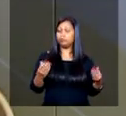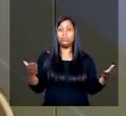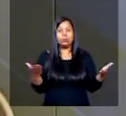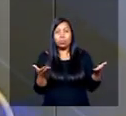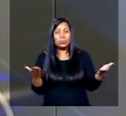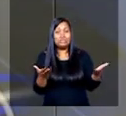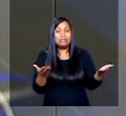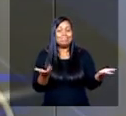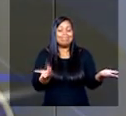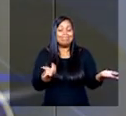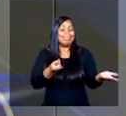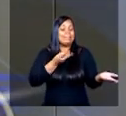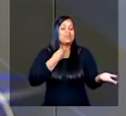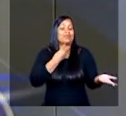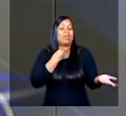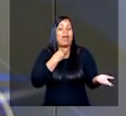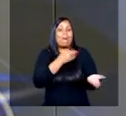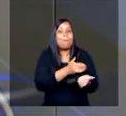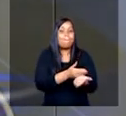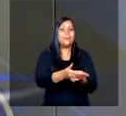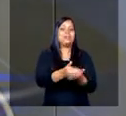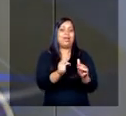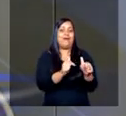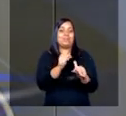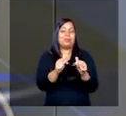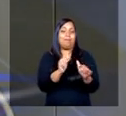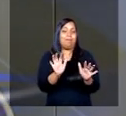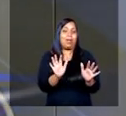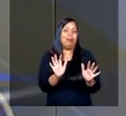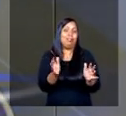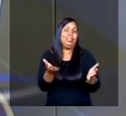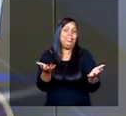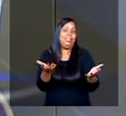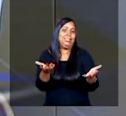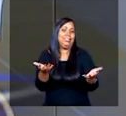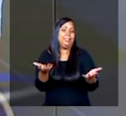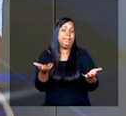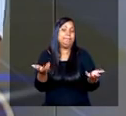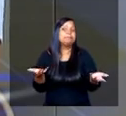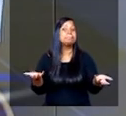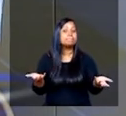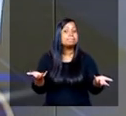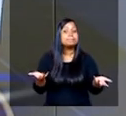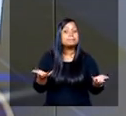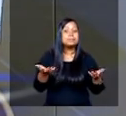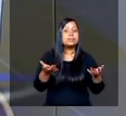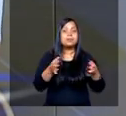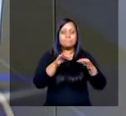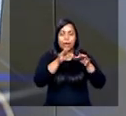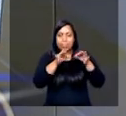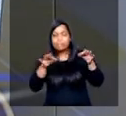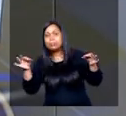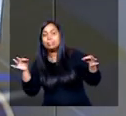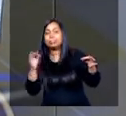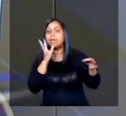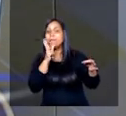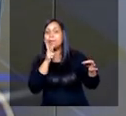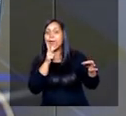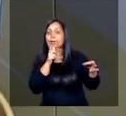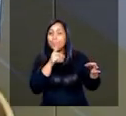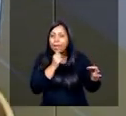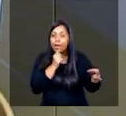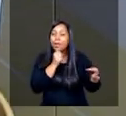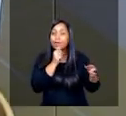hoje não dá para a gente iniciar um trabalho, né, Cláudia? Que é a longo prazo, médio, longo prazo, com